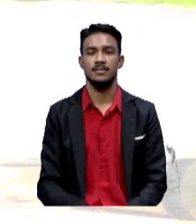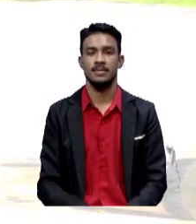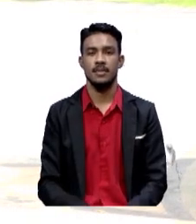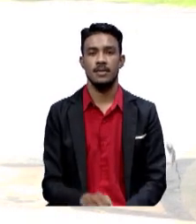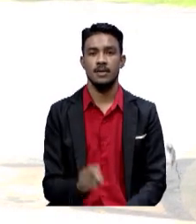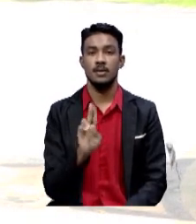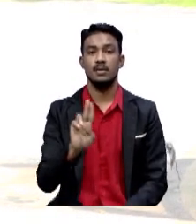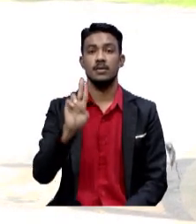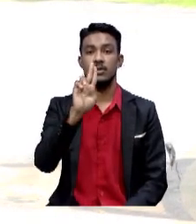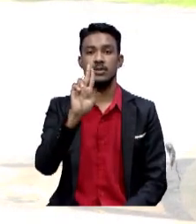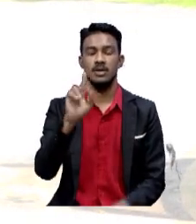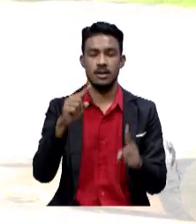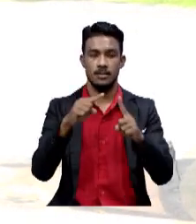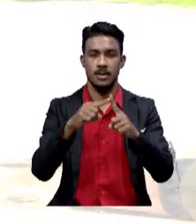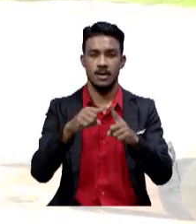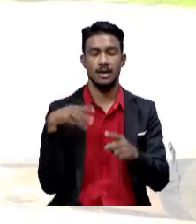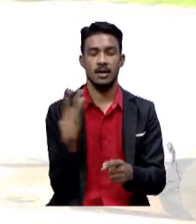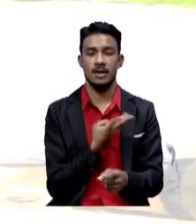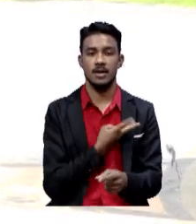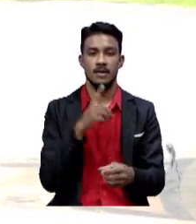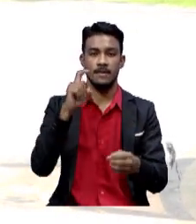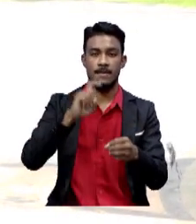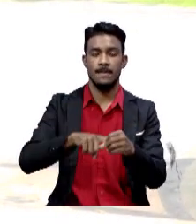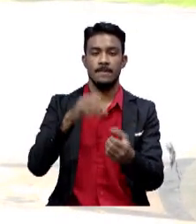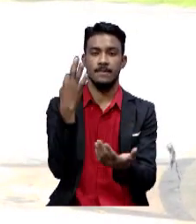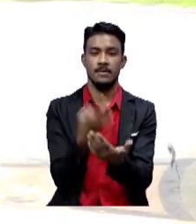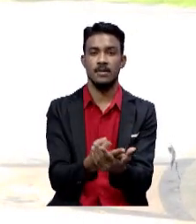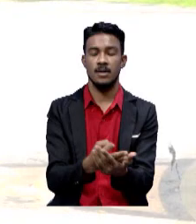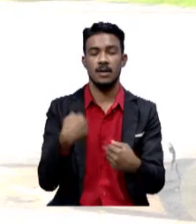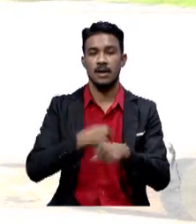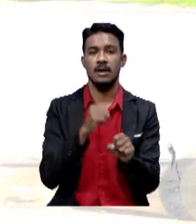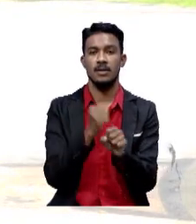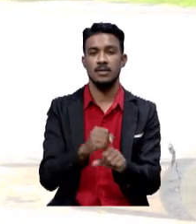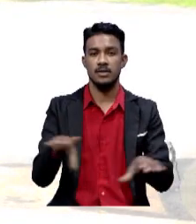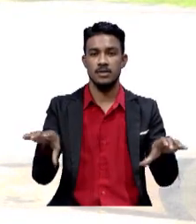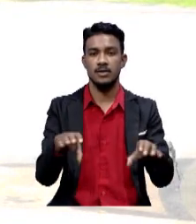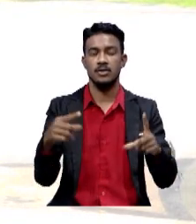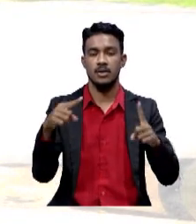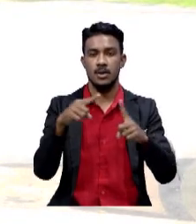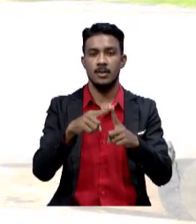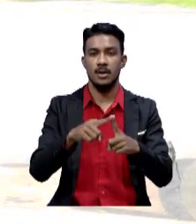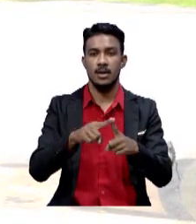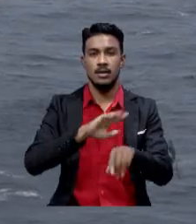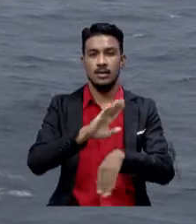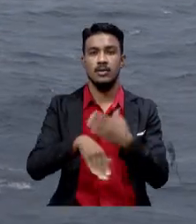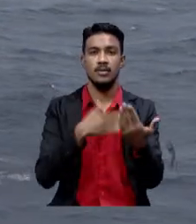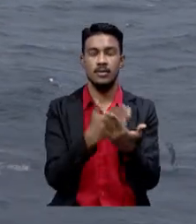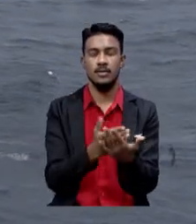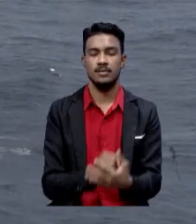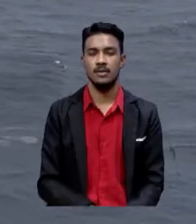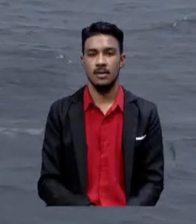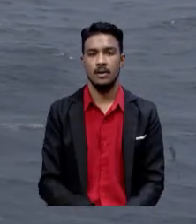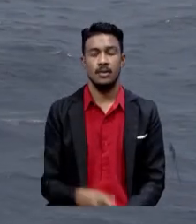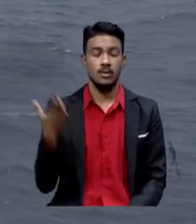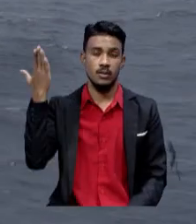uza ba kita ne fundu petrolifirus nene maka halo investment tu bahaya setor produktifus. Antes